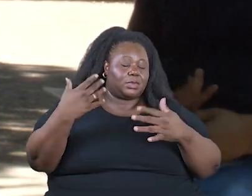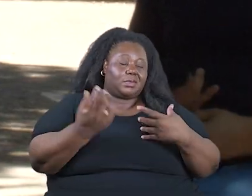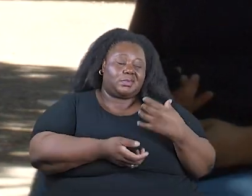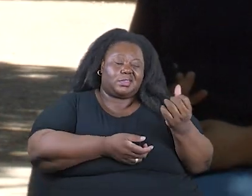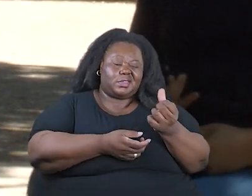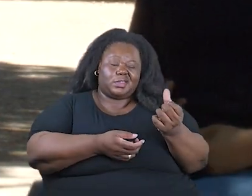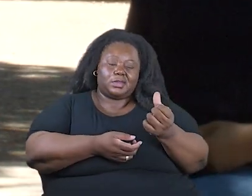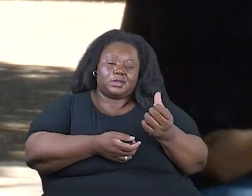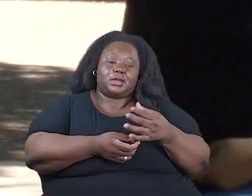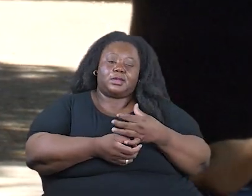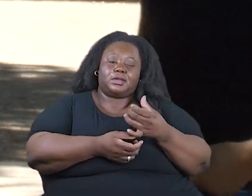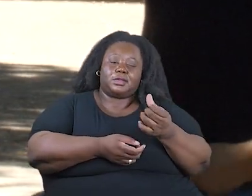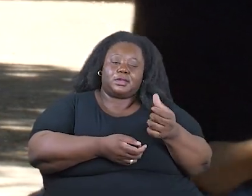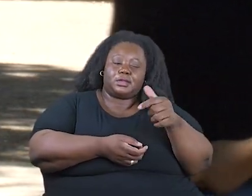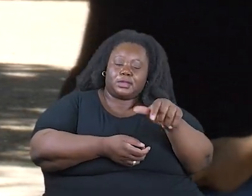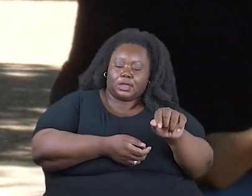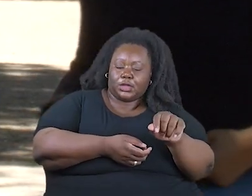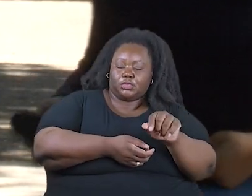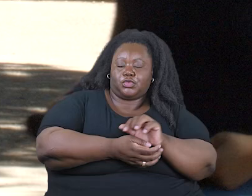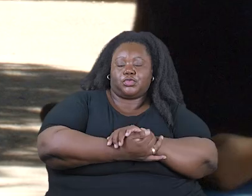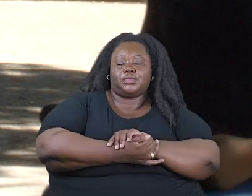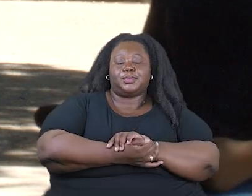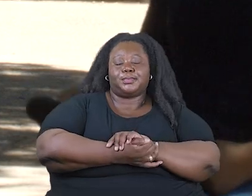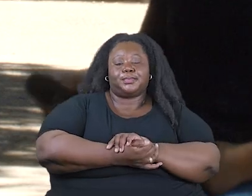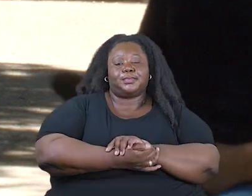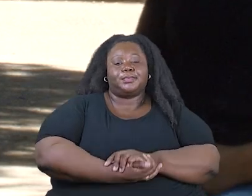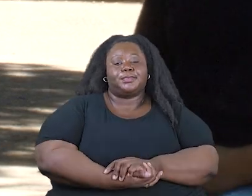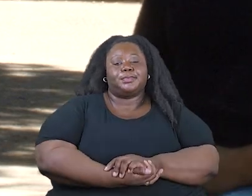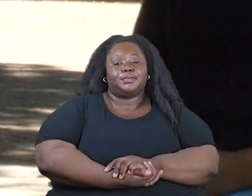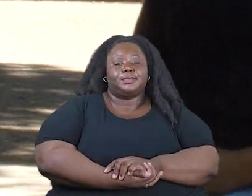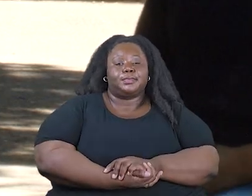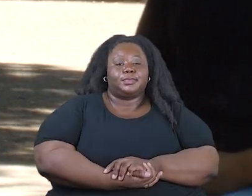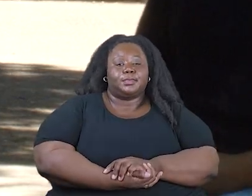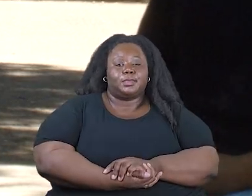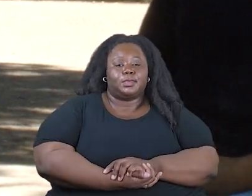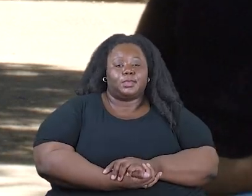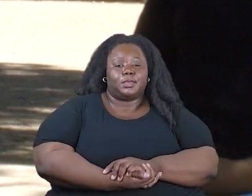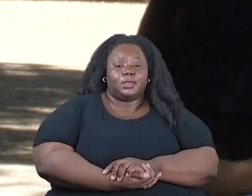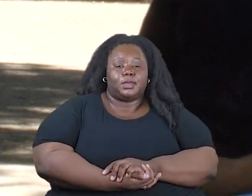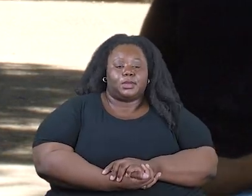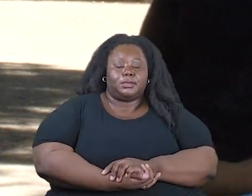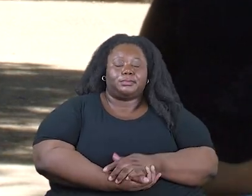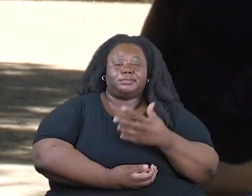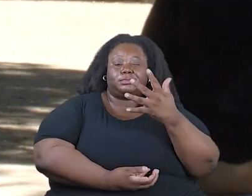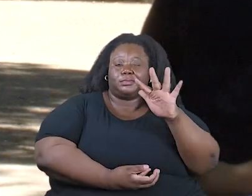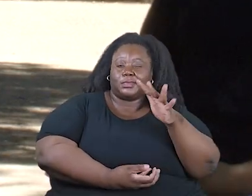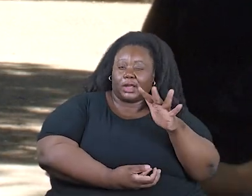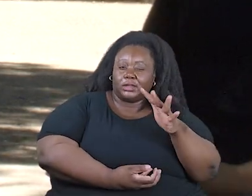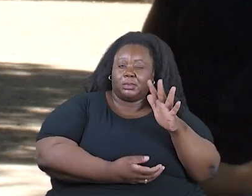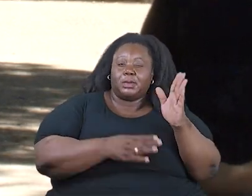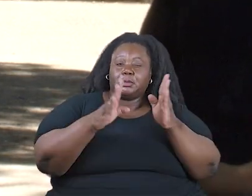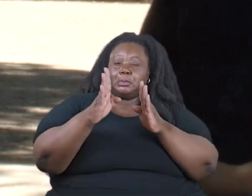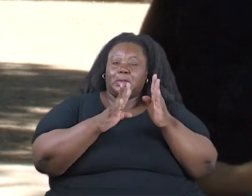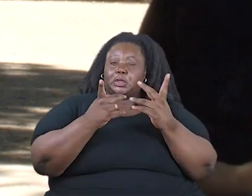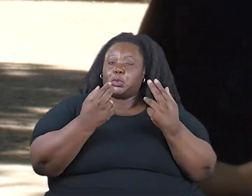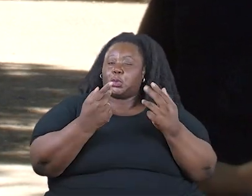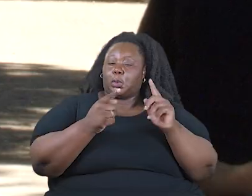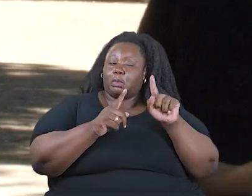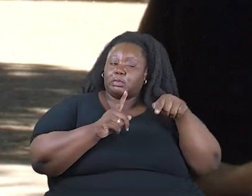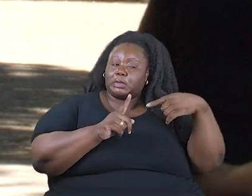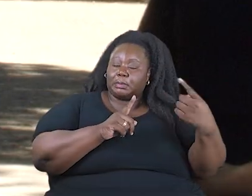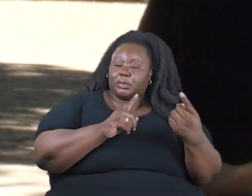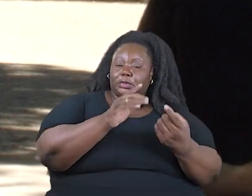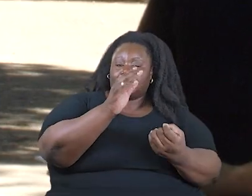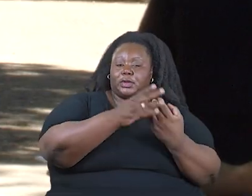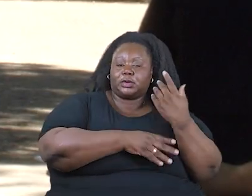foi em 66 para 67. Mais ou menos na mesma época, acho que foi um pouco depois disso, ele